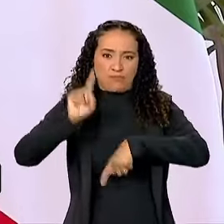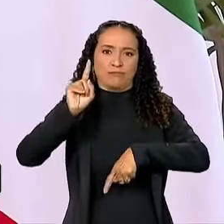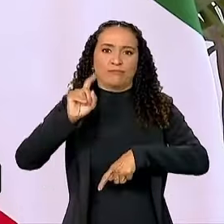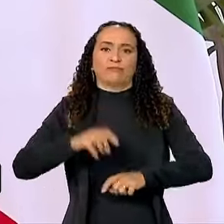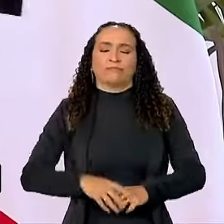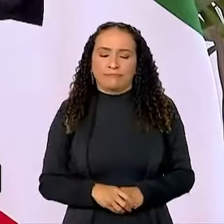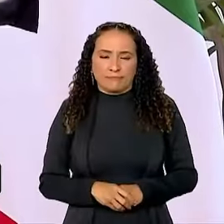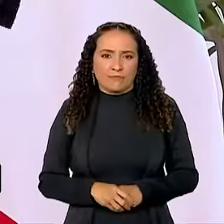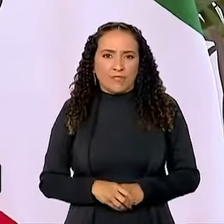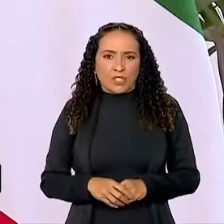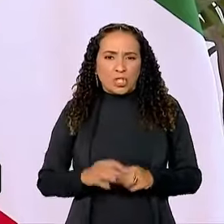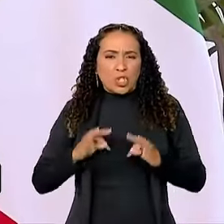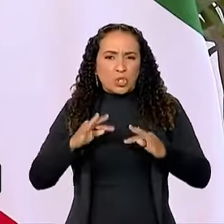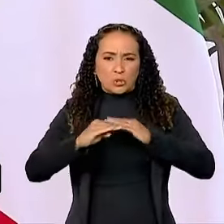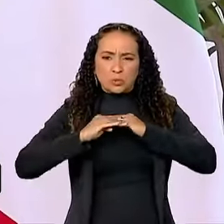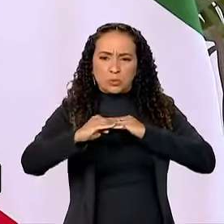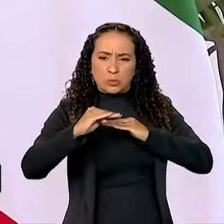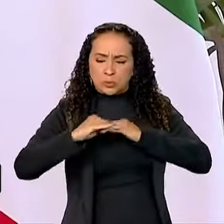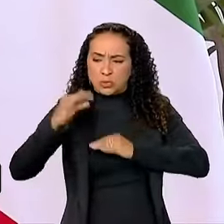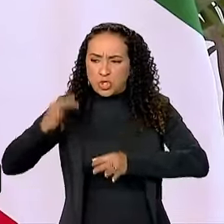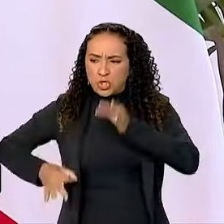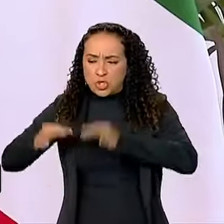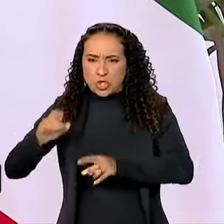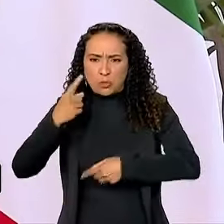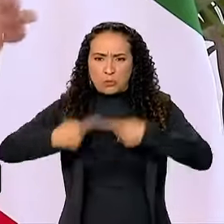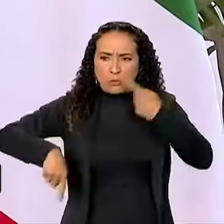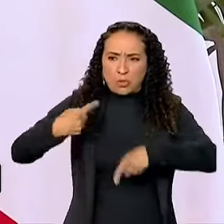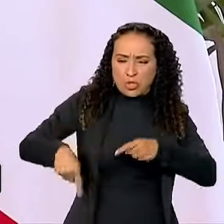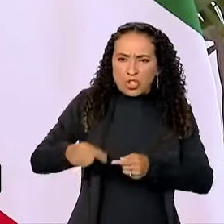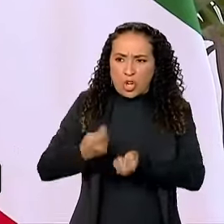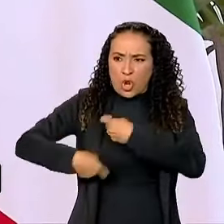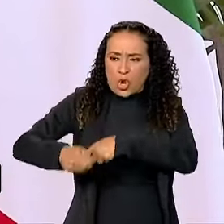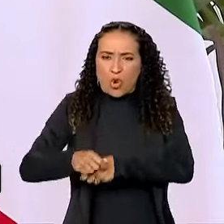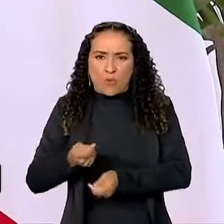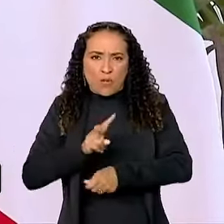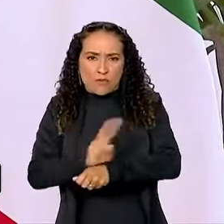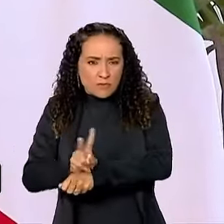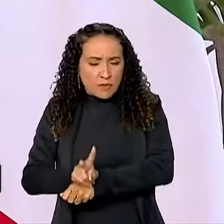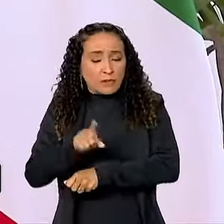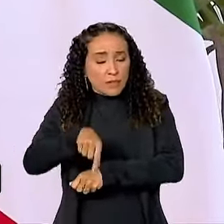Todas as instabilidades, jurídica, política, social, econômica e fiscal. É isso.